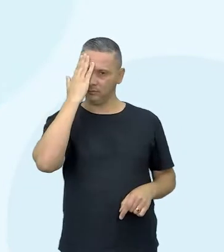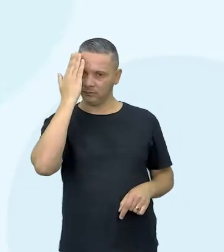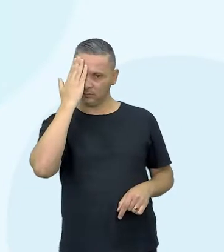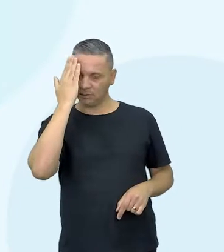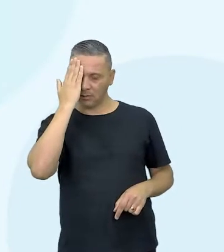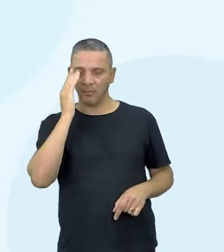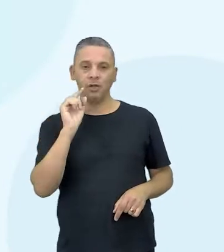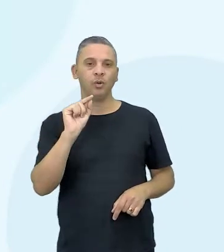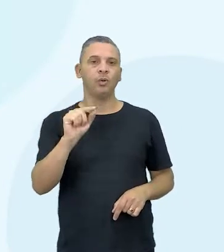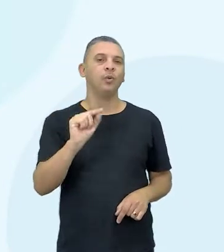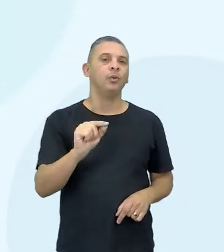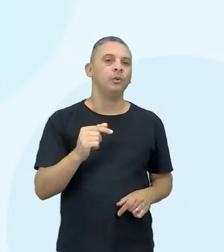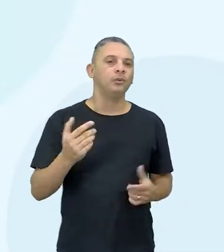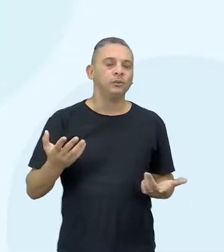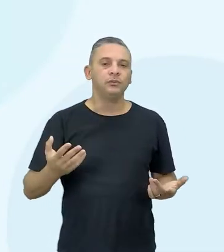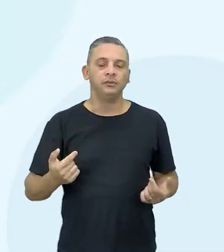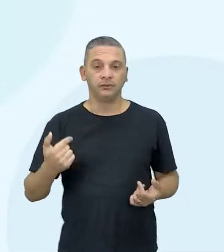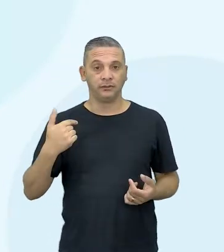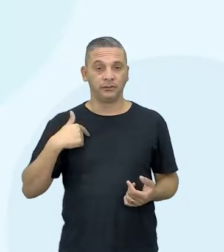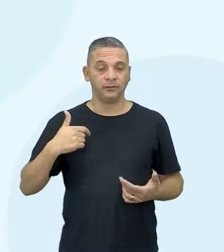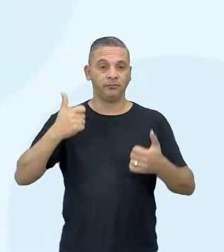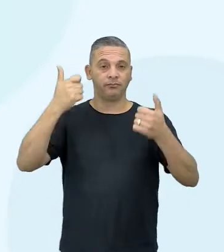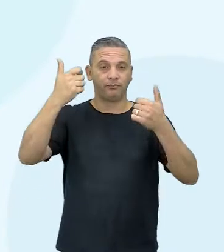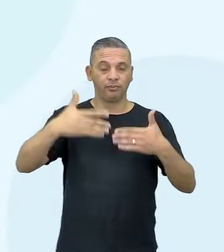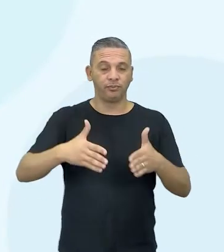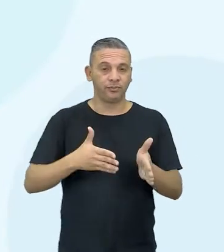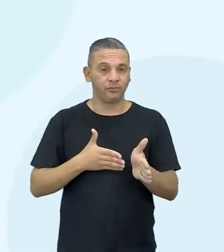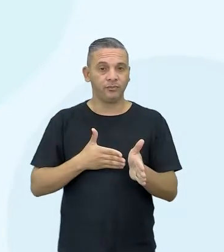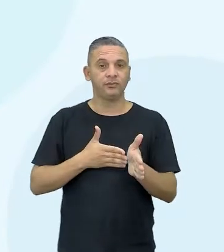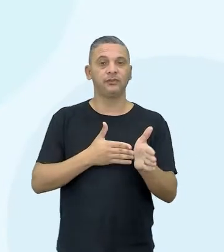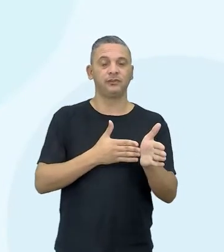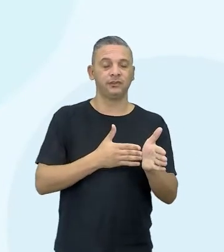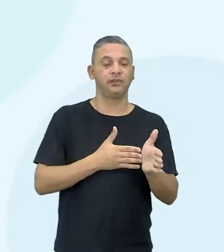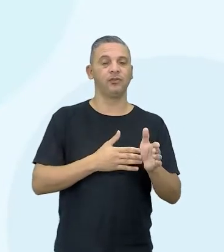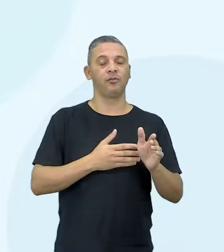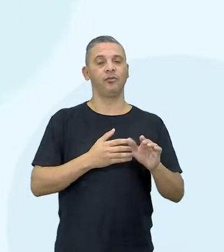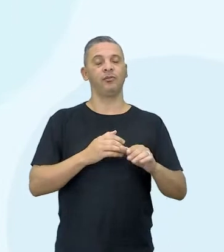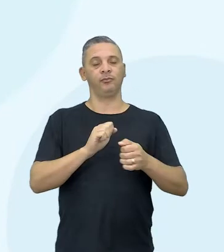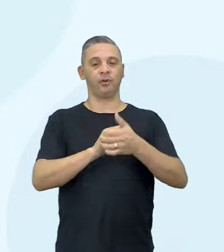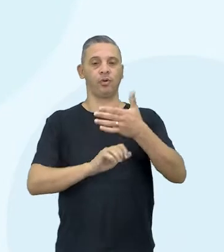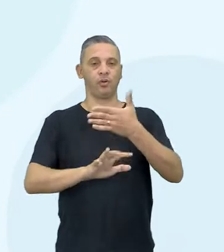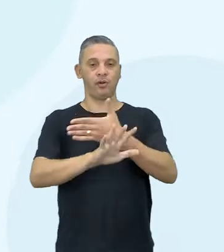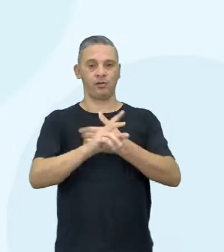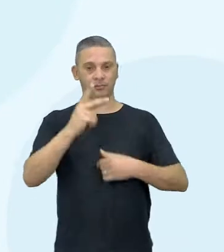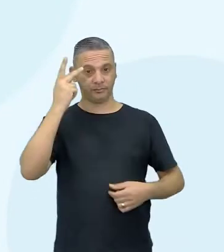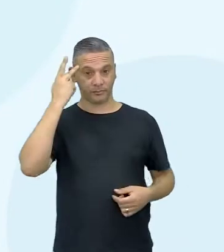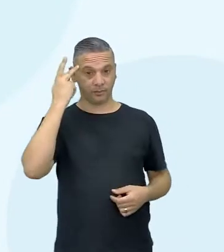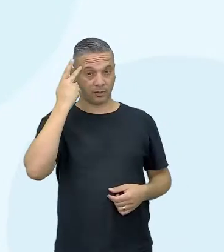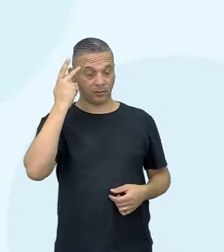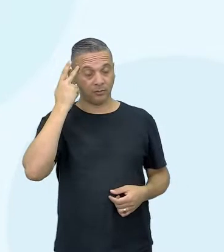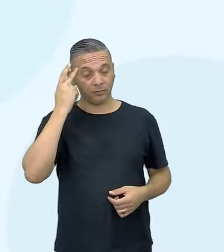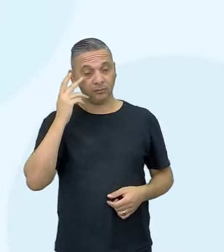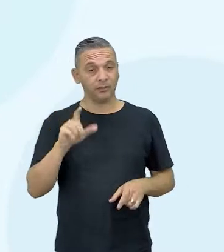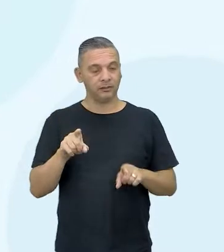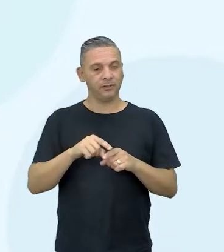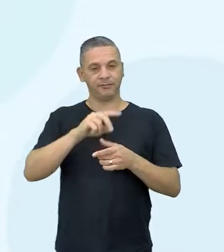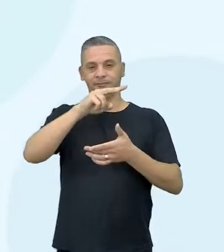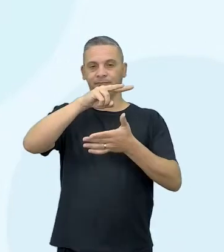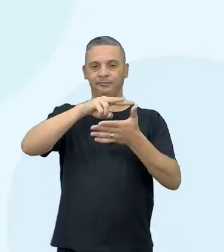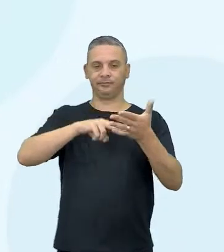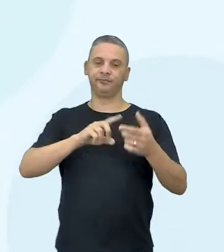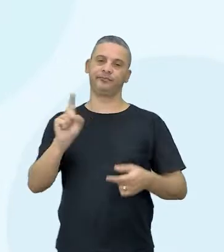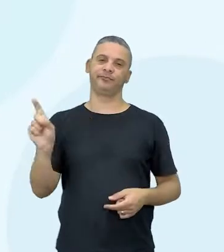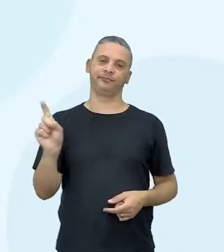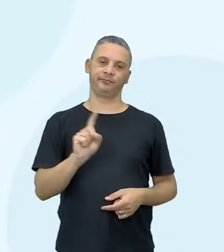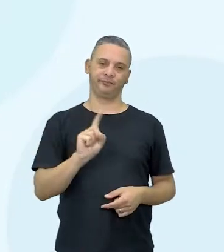que eu estou seguindo o material do Estado de São Paulo, mas, como sempre, eu não vou ler para dar